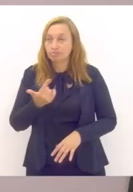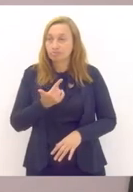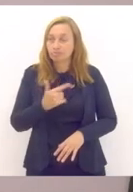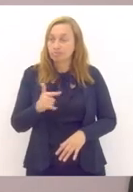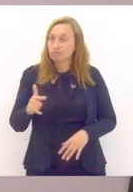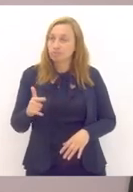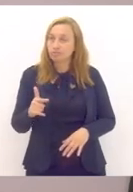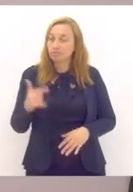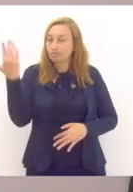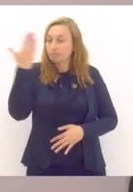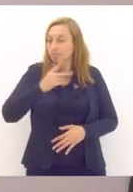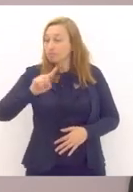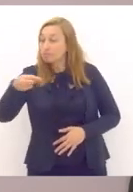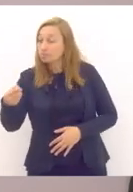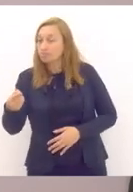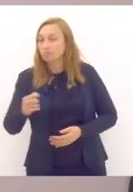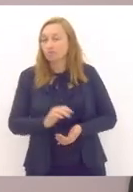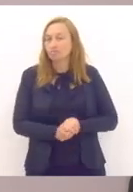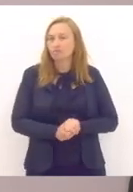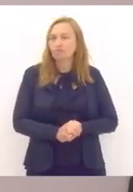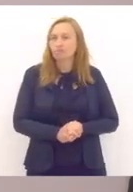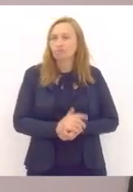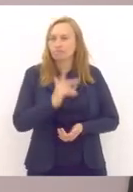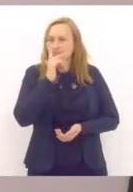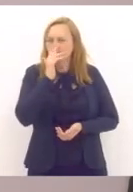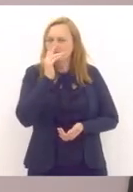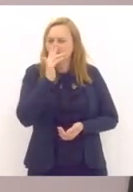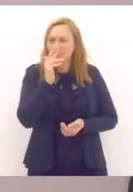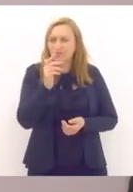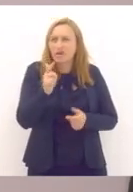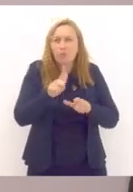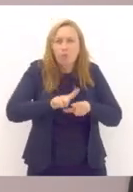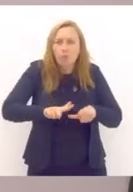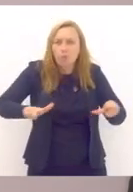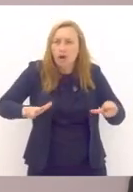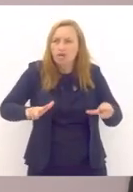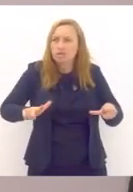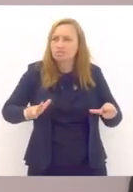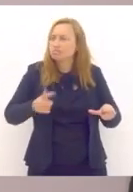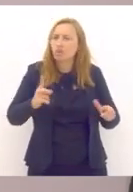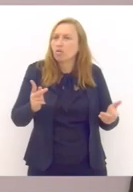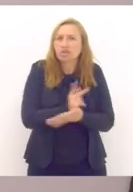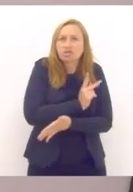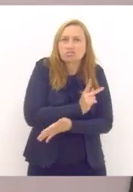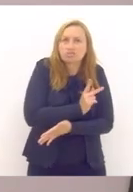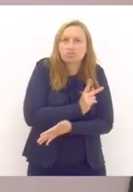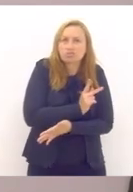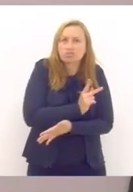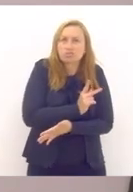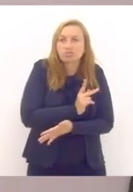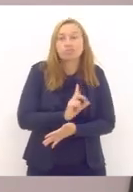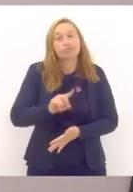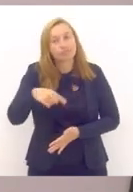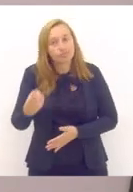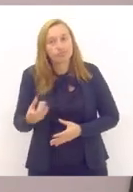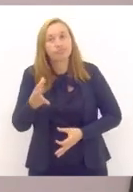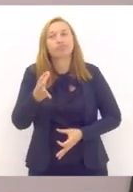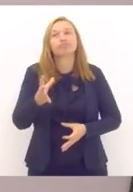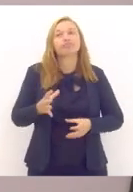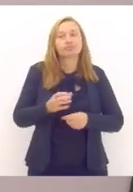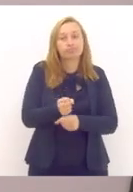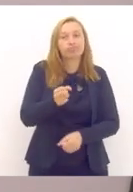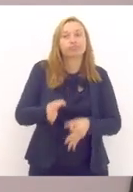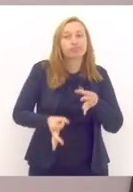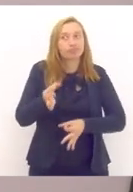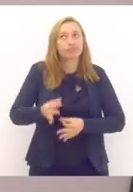outro lado. Então, é como se você tivesse, como se fosse oco aquela despesa. Aquela despesa, de fato, não aconteceu. E aí, depois, o Tribunal de Contas apontou